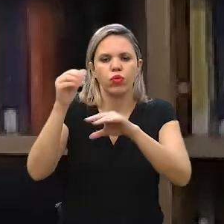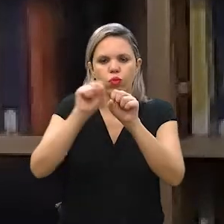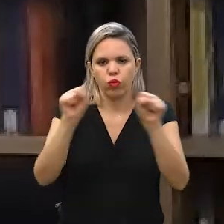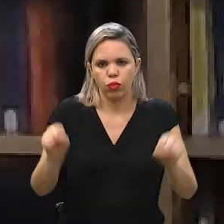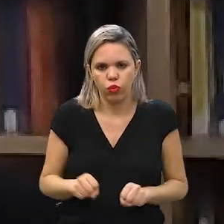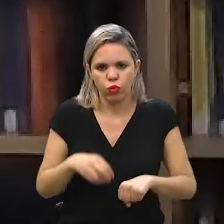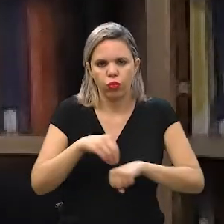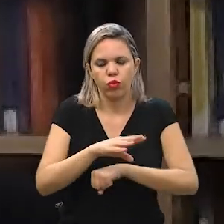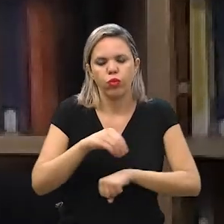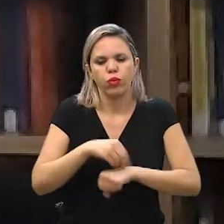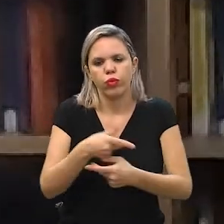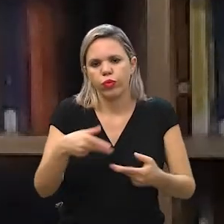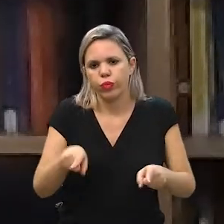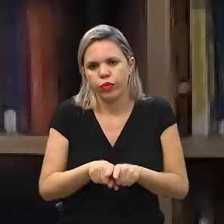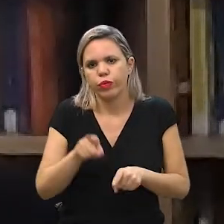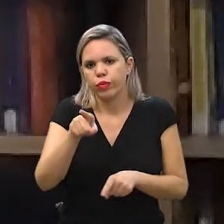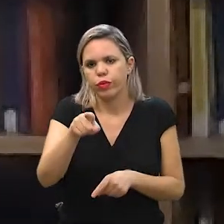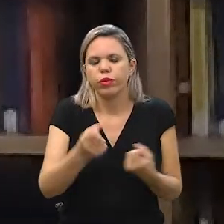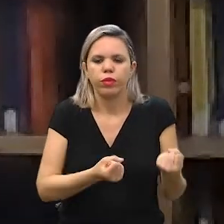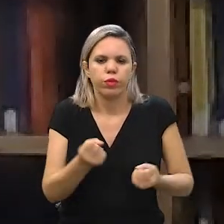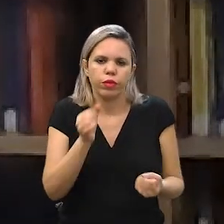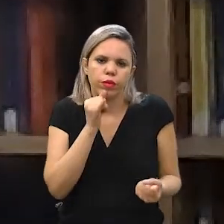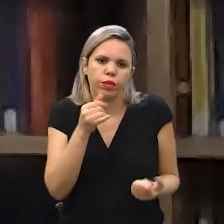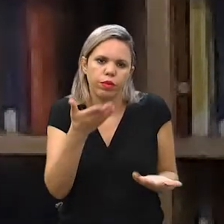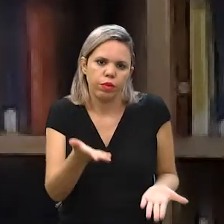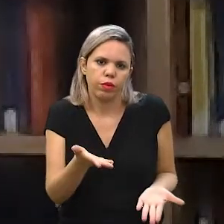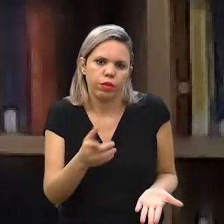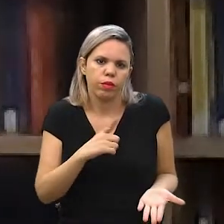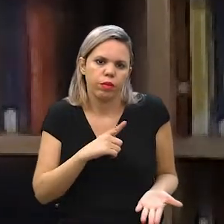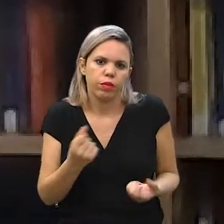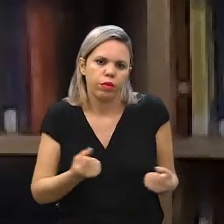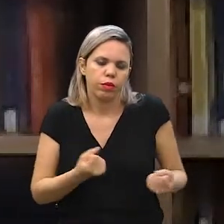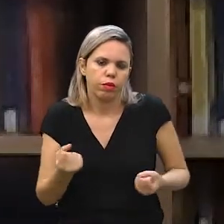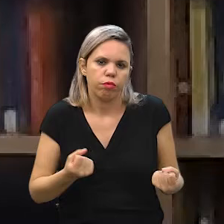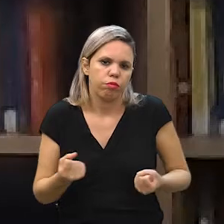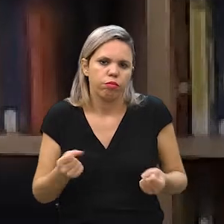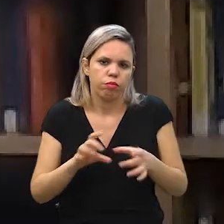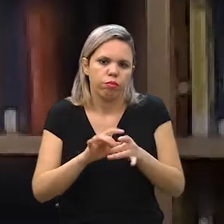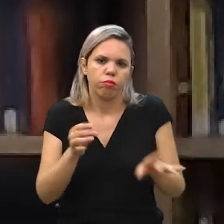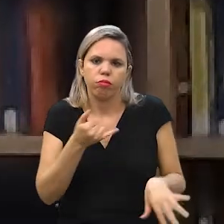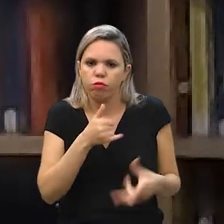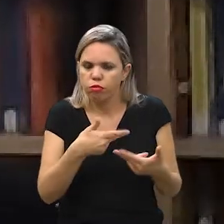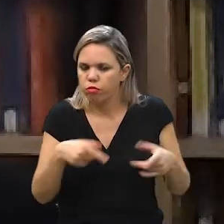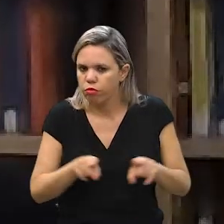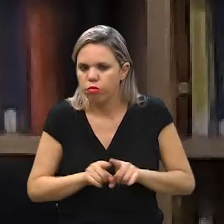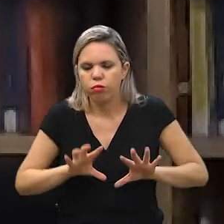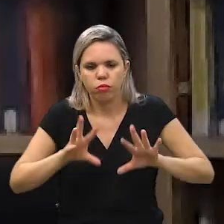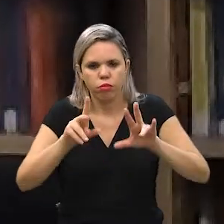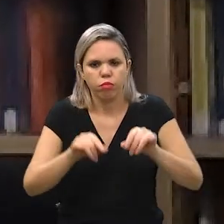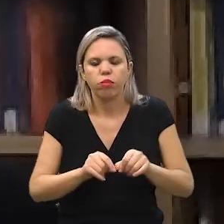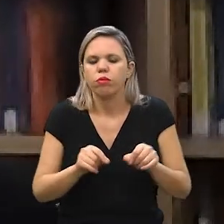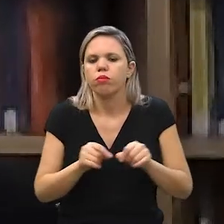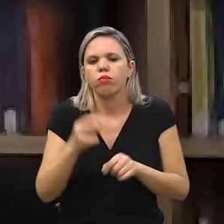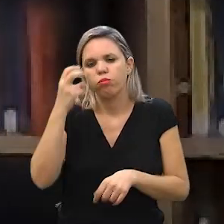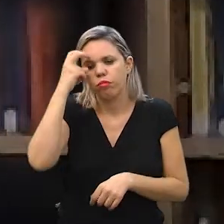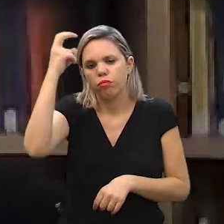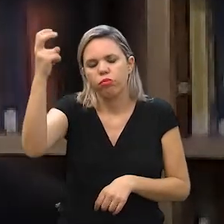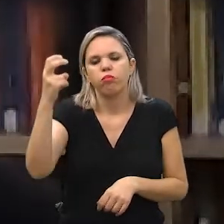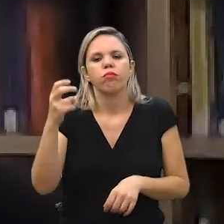de recomendação. O seu carro, você tem um carro autônomo, você tem toda essa questão da